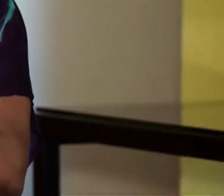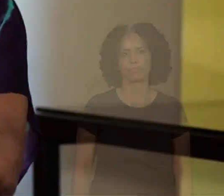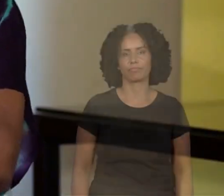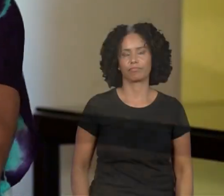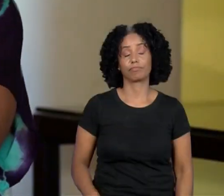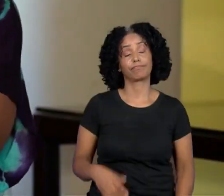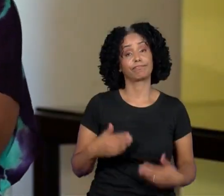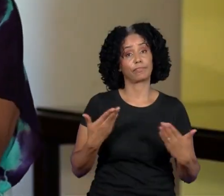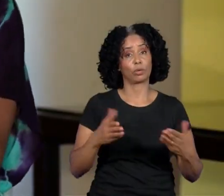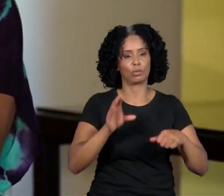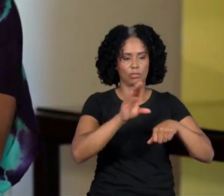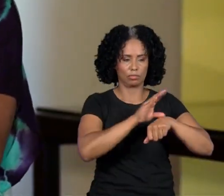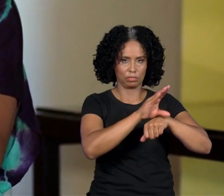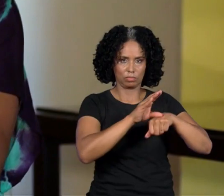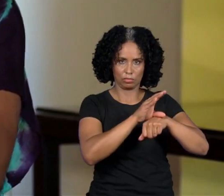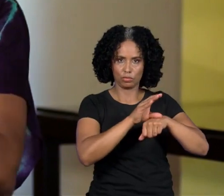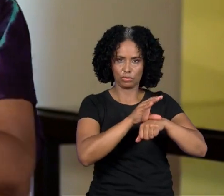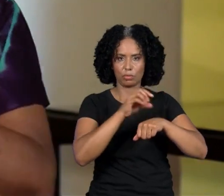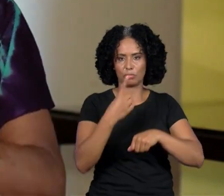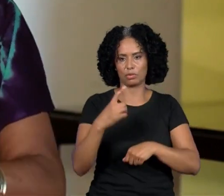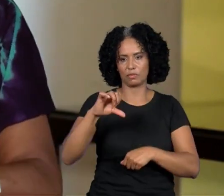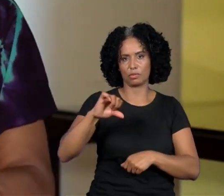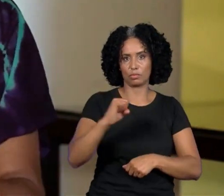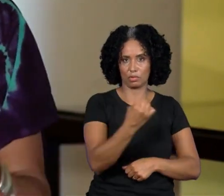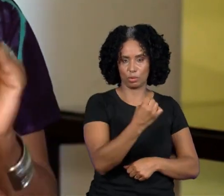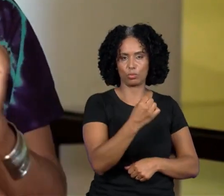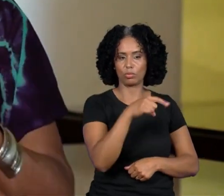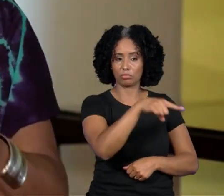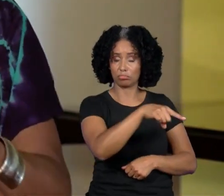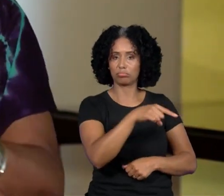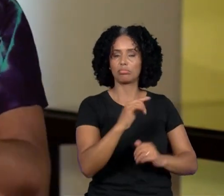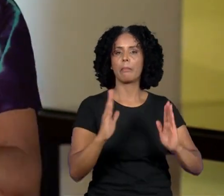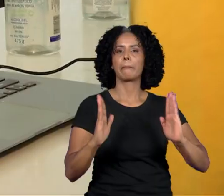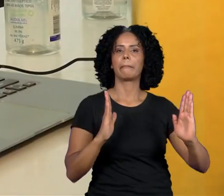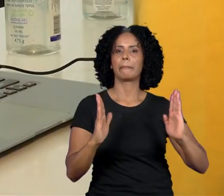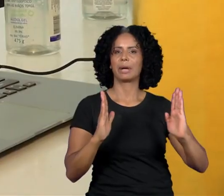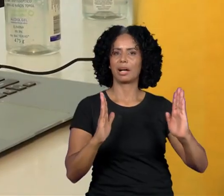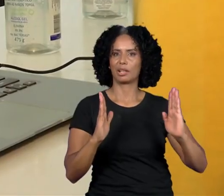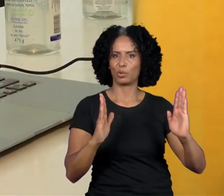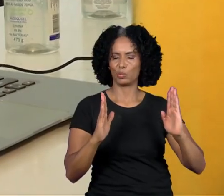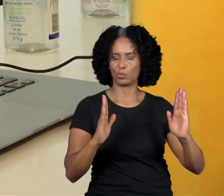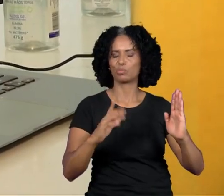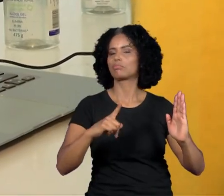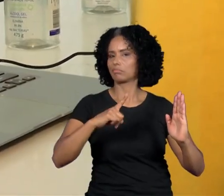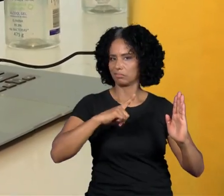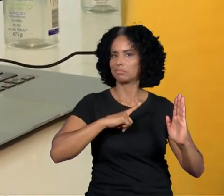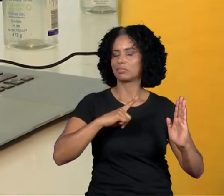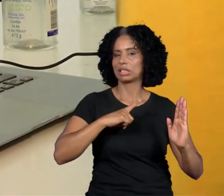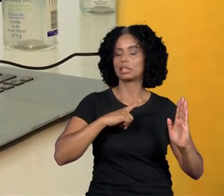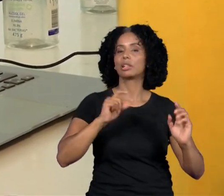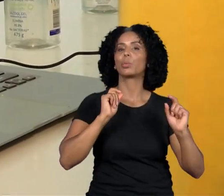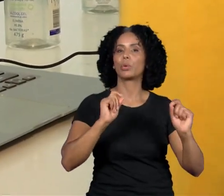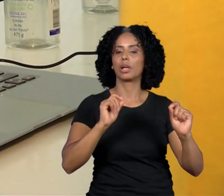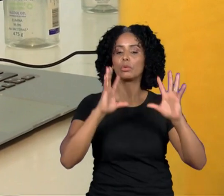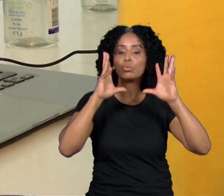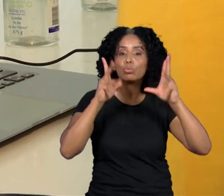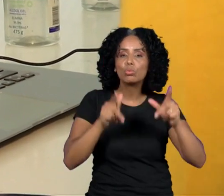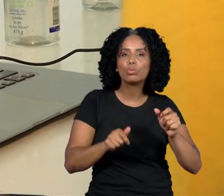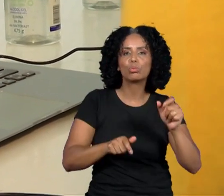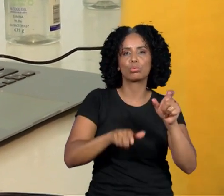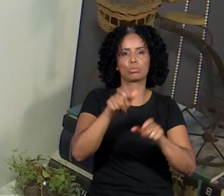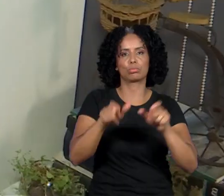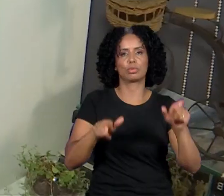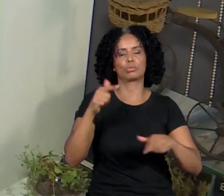Só na Constituição de 88 a gente tem ali uma equivalência, um amparo de todos os trabalhadores.